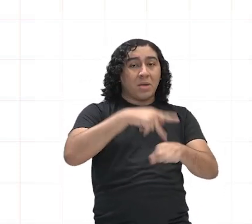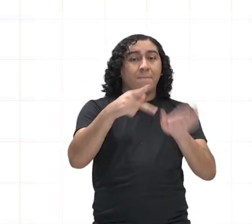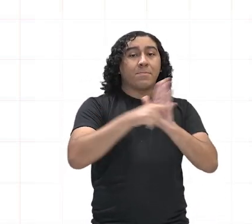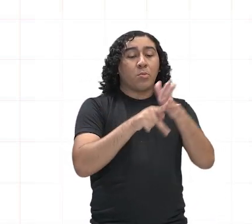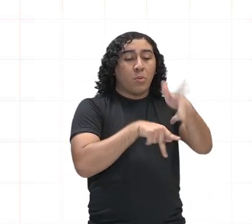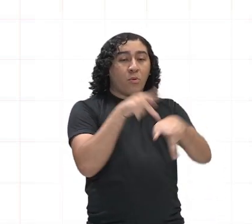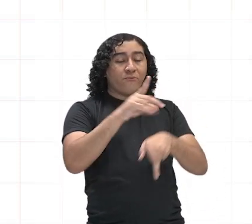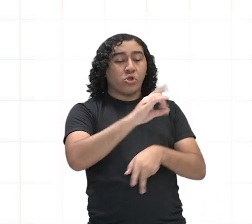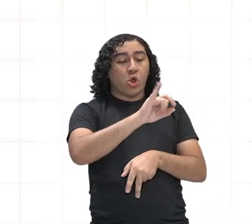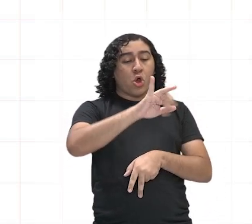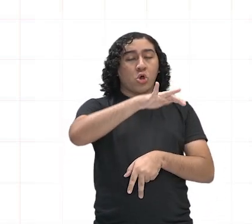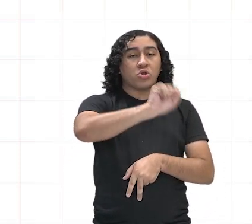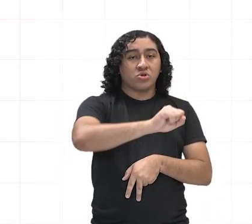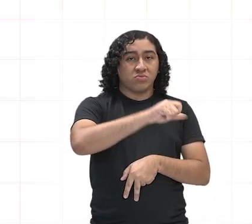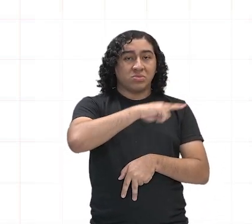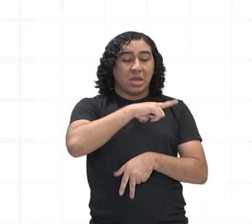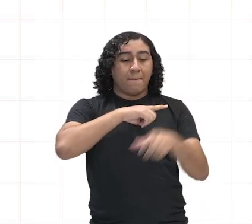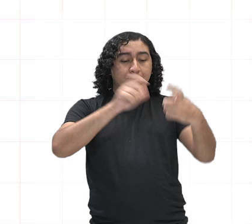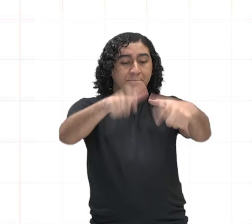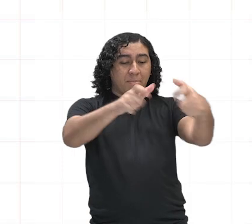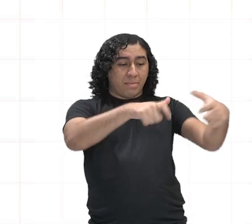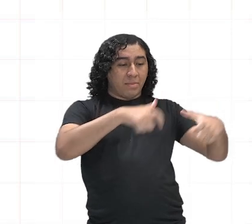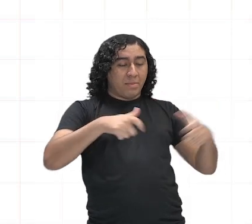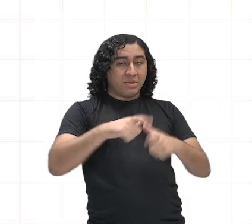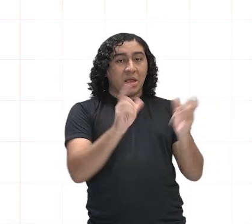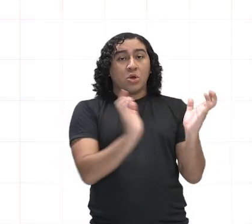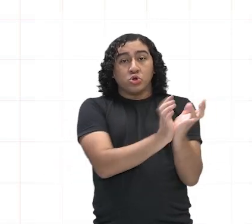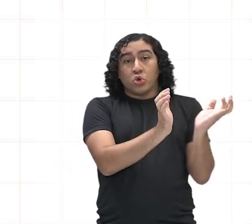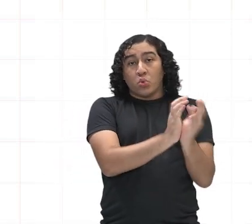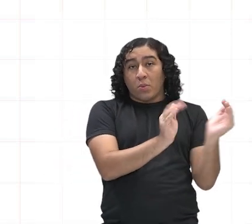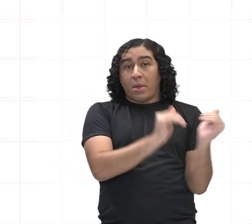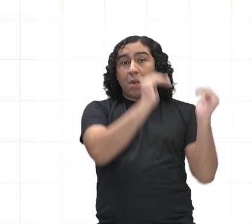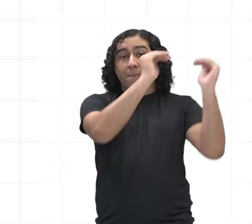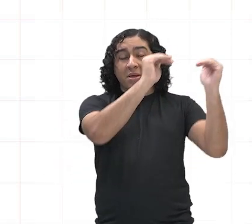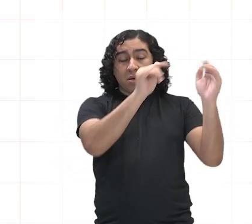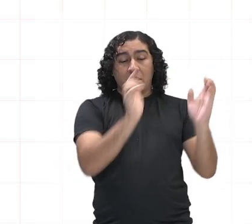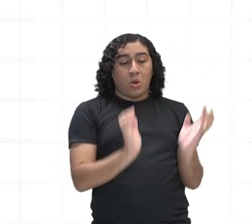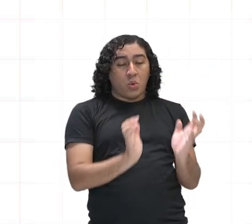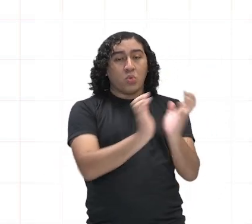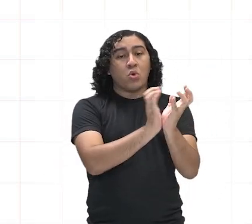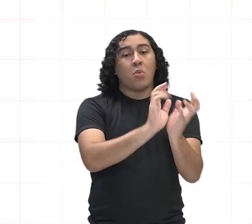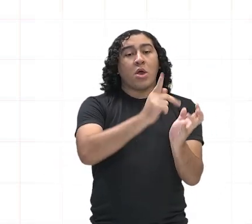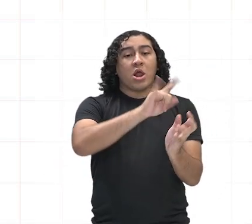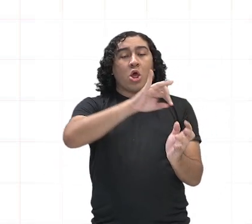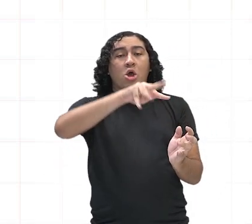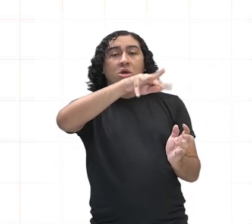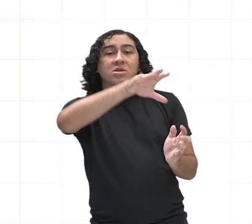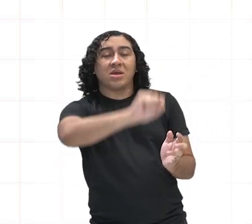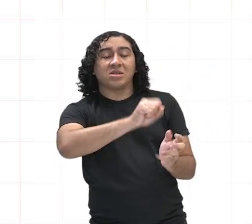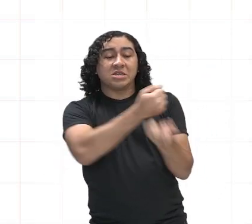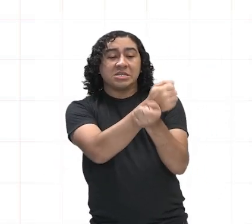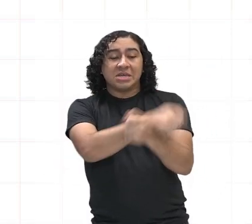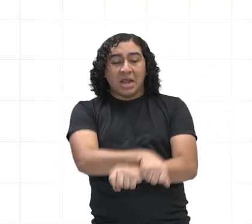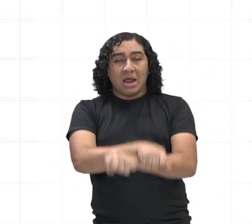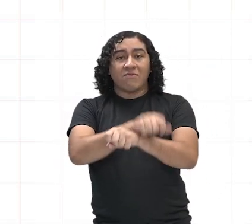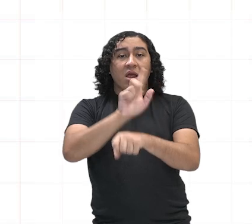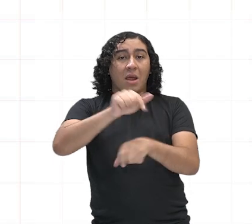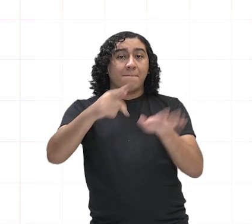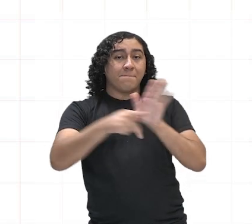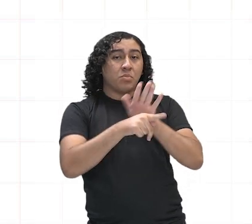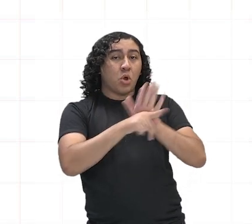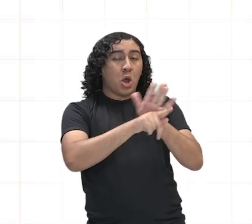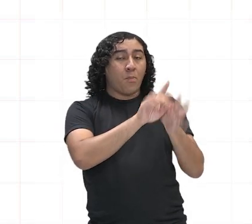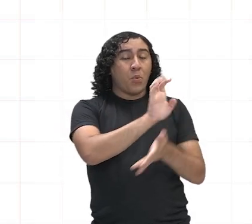eram distribuídas entre a aristocracia. Os escravos, os ilotas, pertenciam ao Estado.